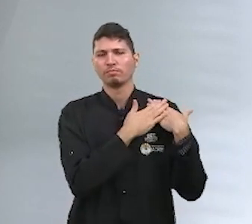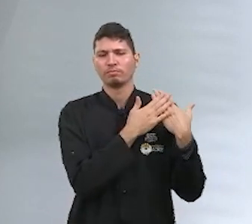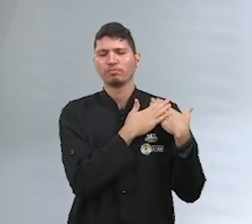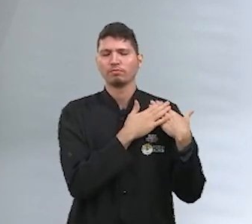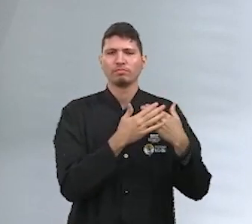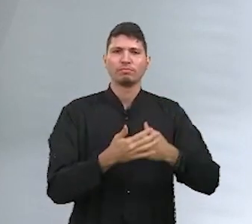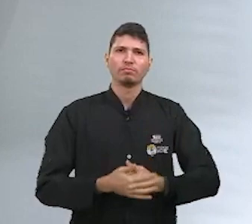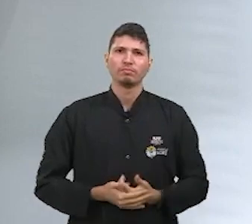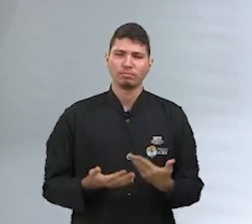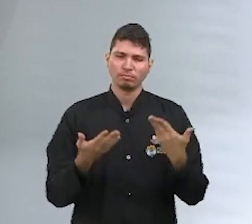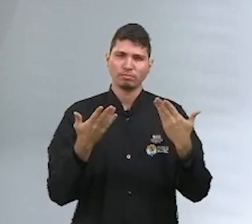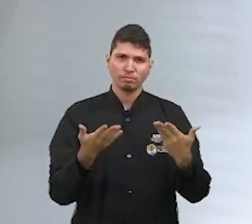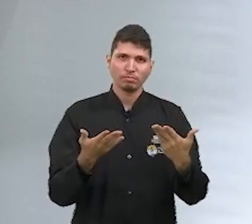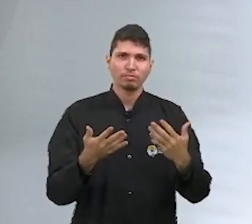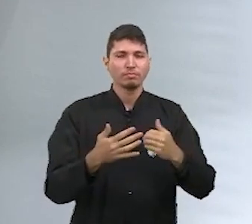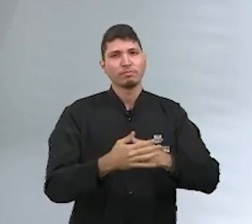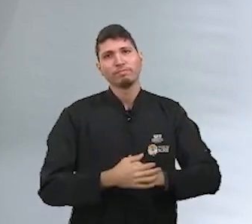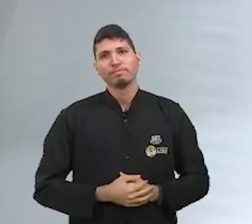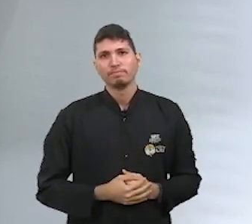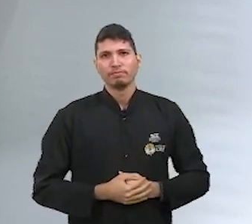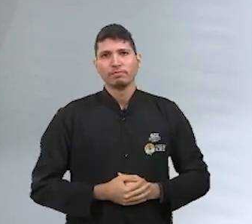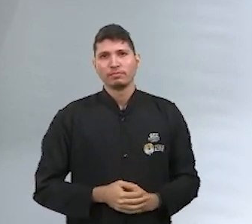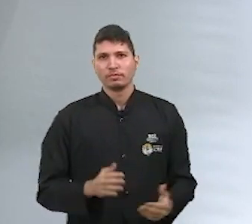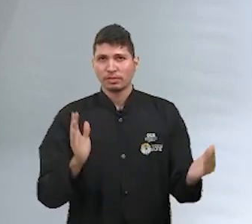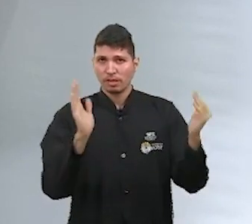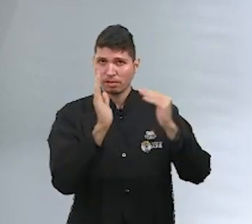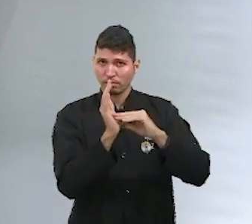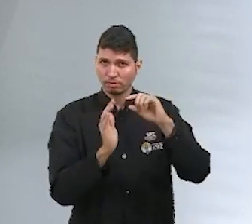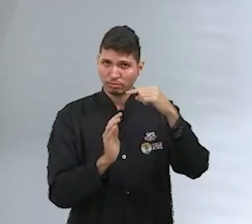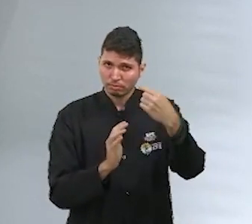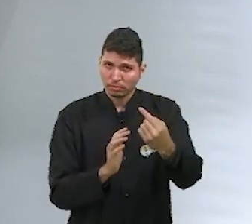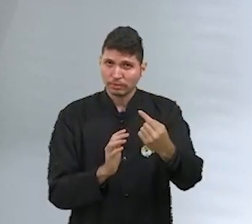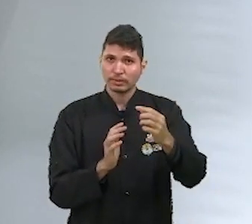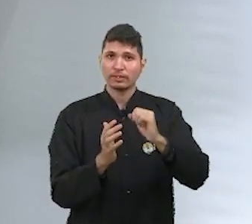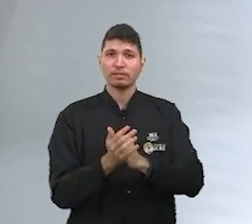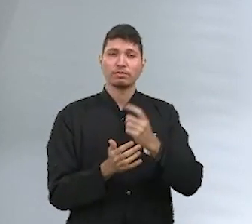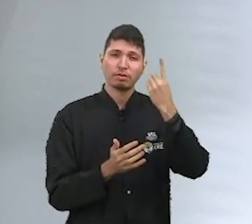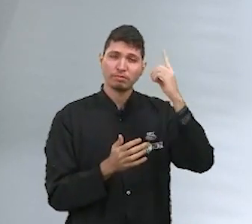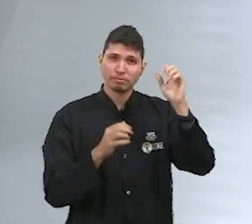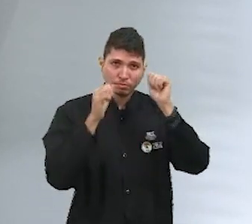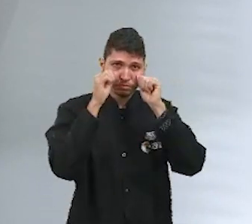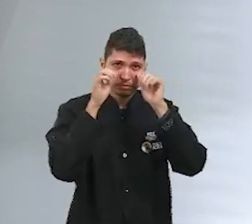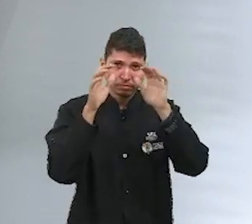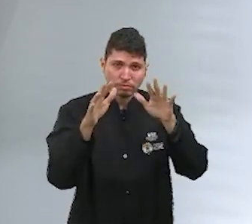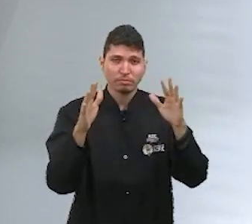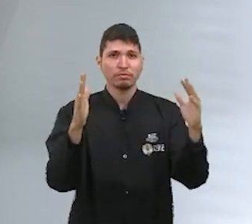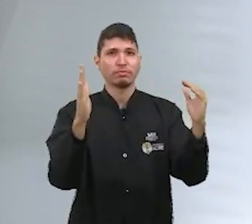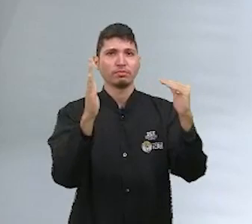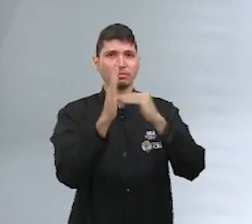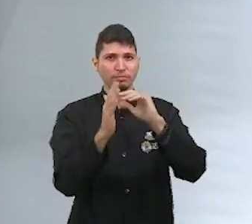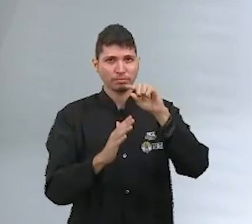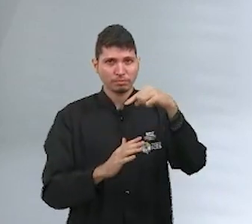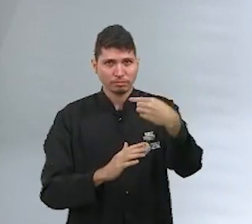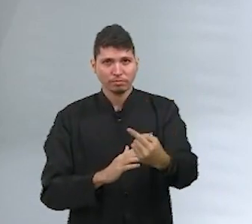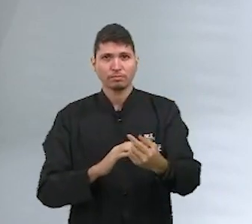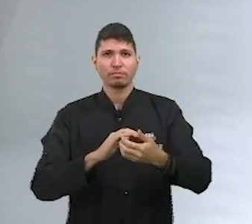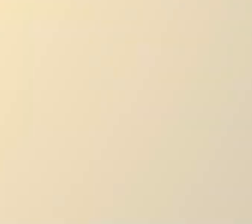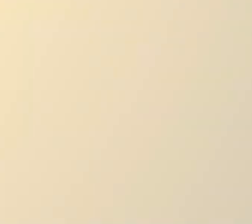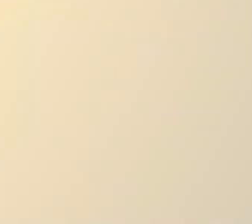as nossas aulas e nos vemos na próxima, se Deus quiser. Fiquem todos com Deus. Até a próxima.